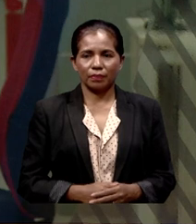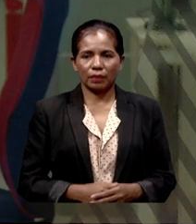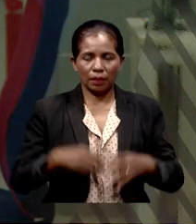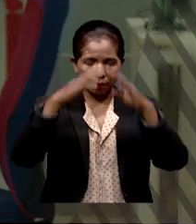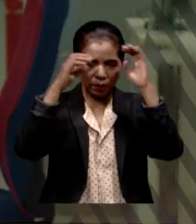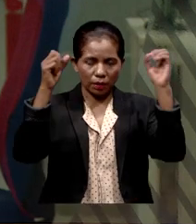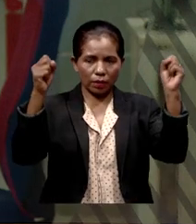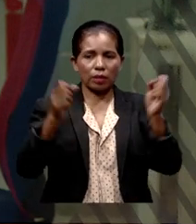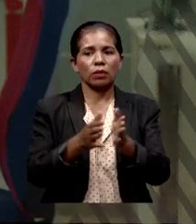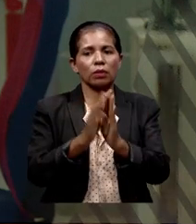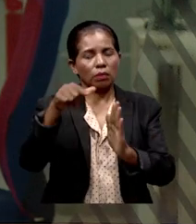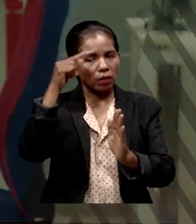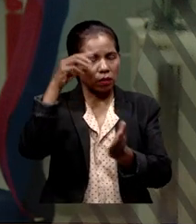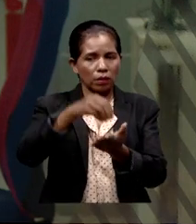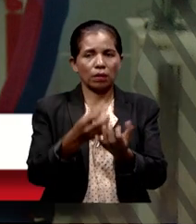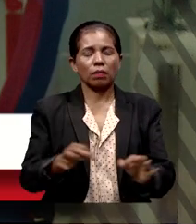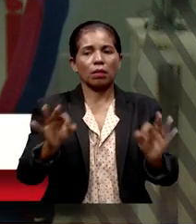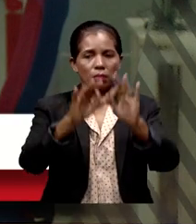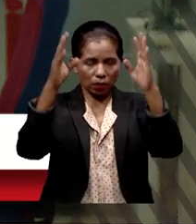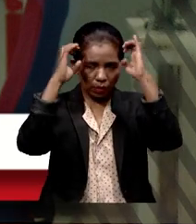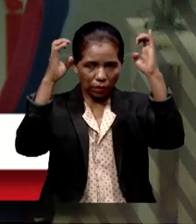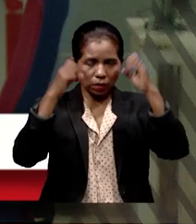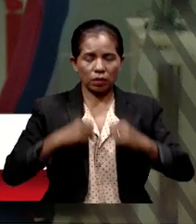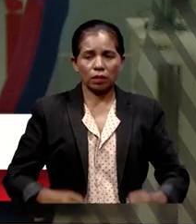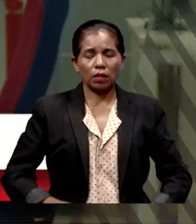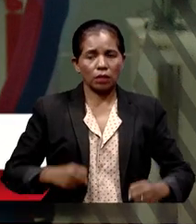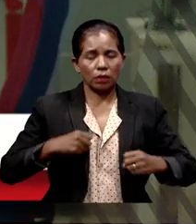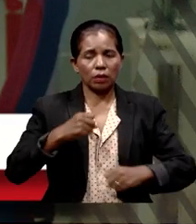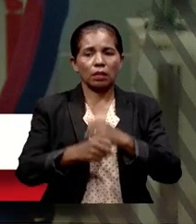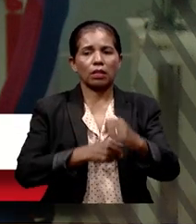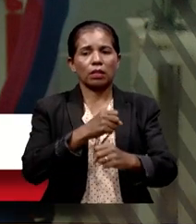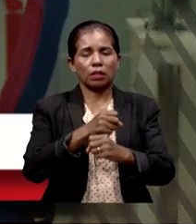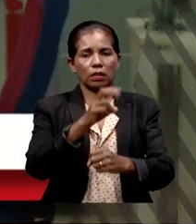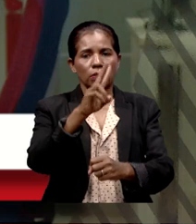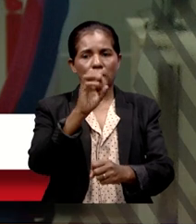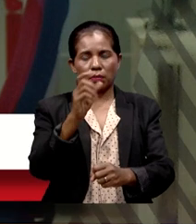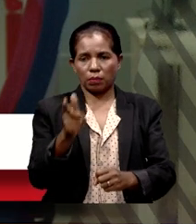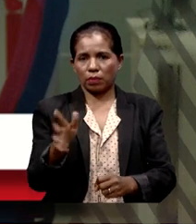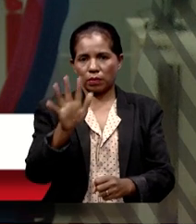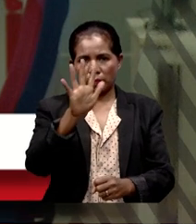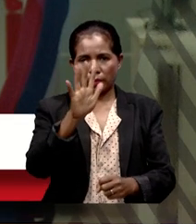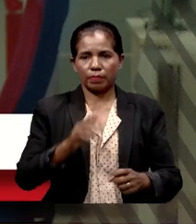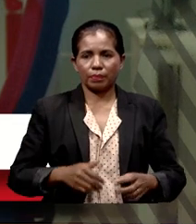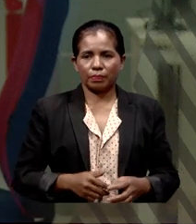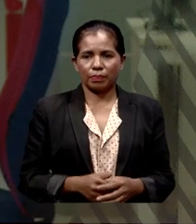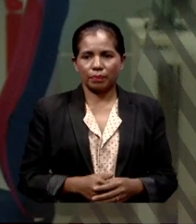Presidente da República e seu governo têm prioridade para a educação na saúde e retina, Rihun Rua, Ruanulo Resin Lima.